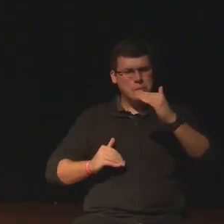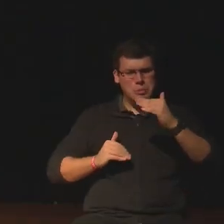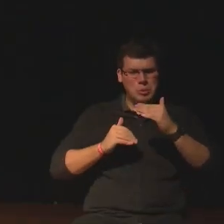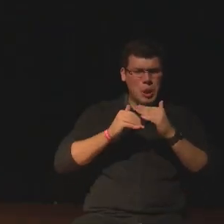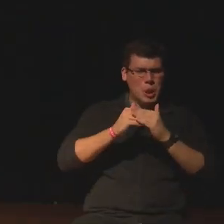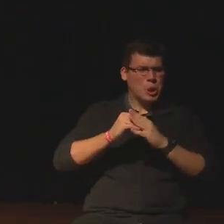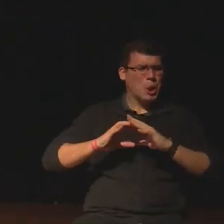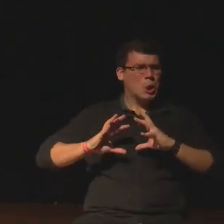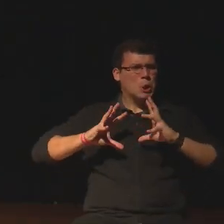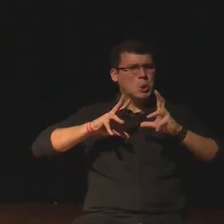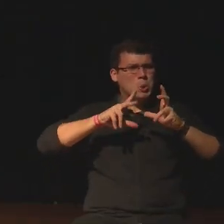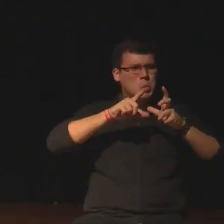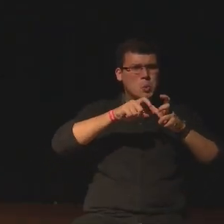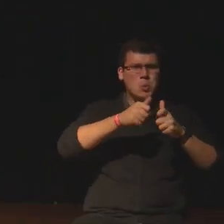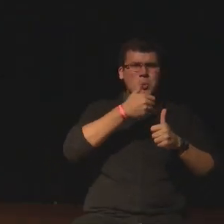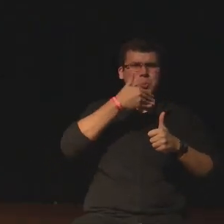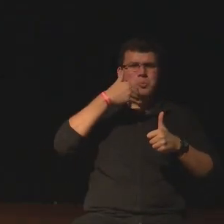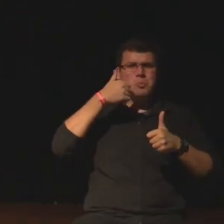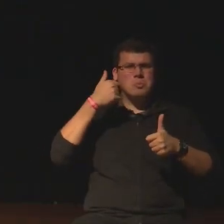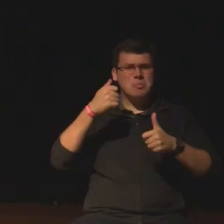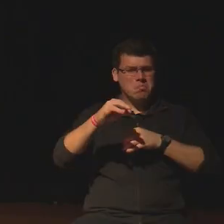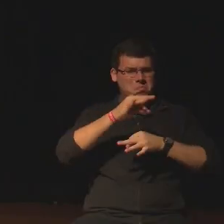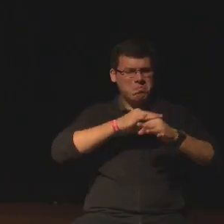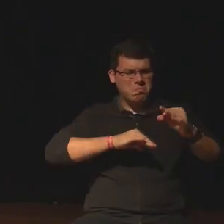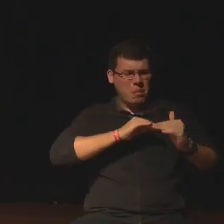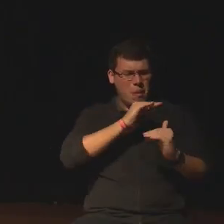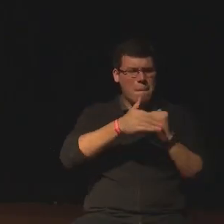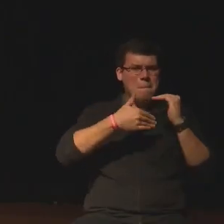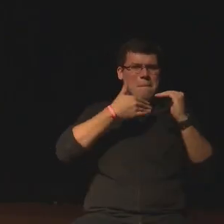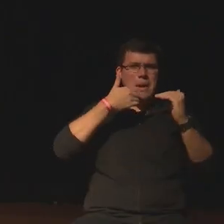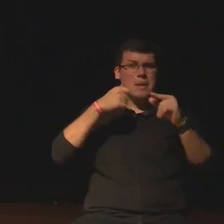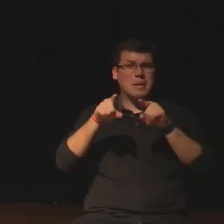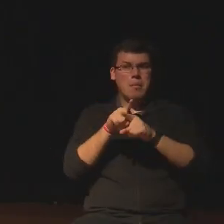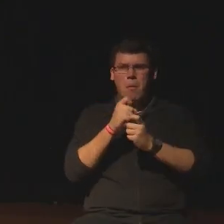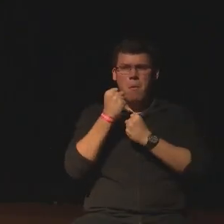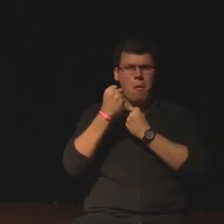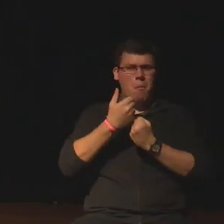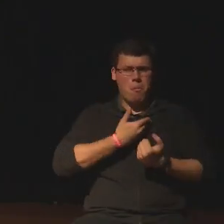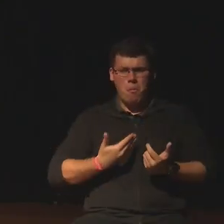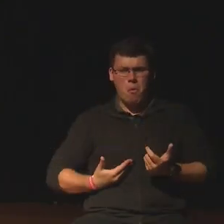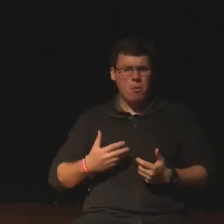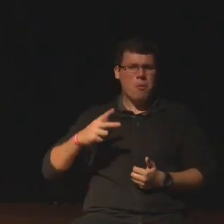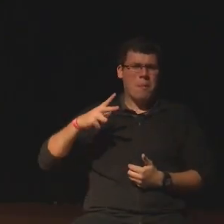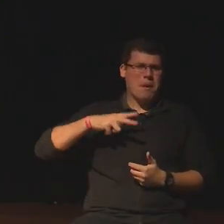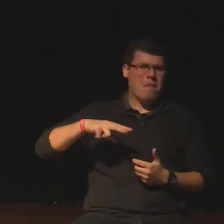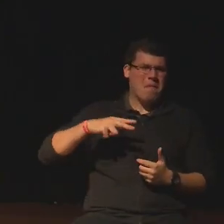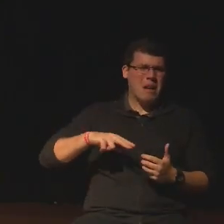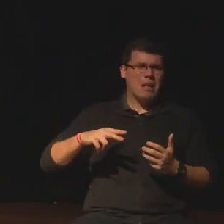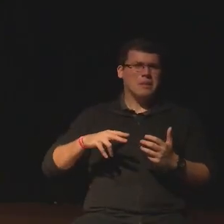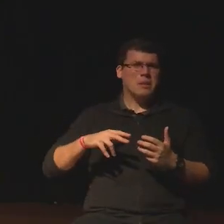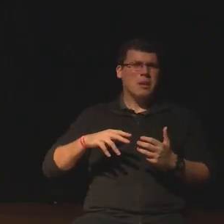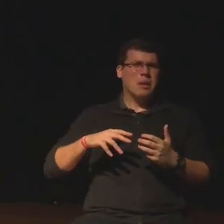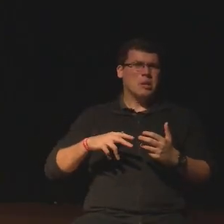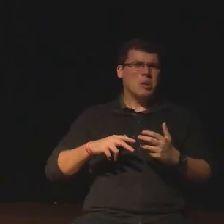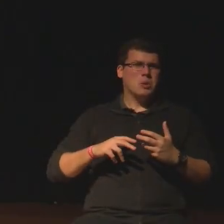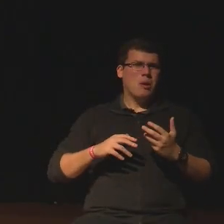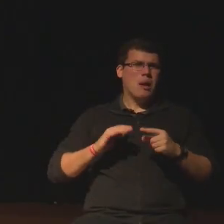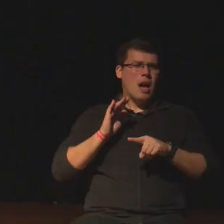privada tem melhorado muito o espaço, o poder público também, várias iniciativas interessantes, inclusive